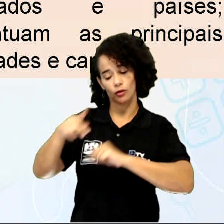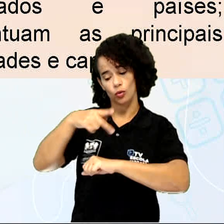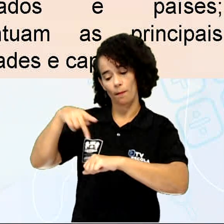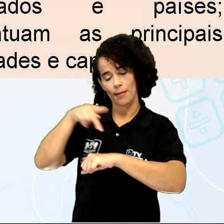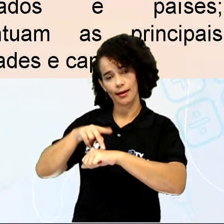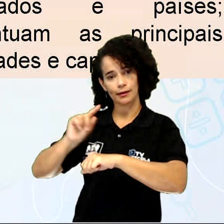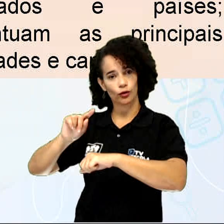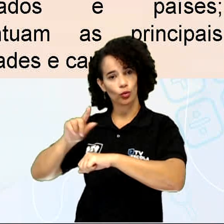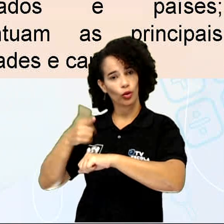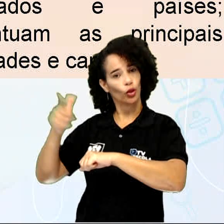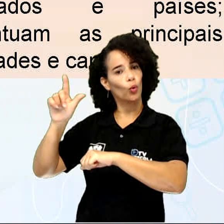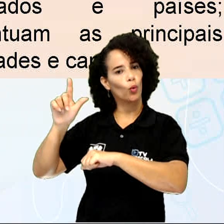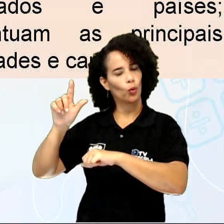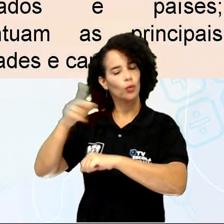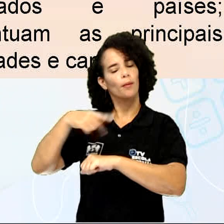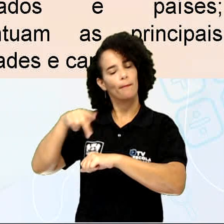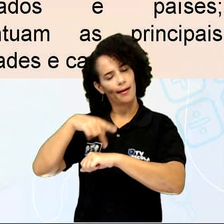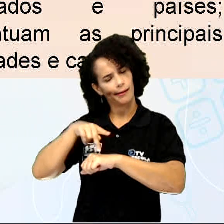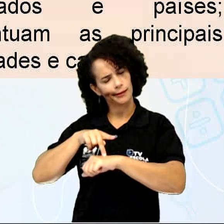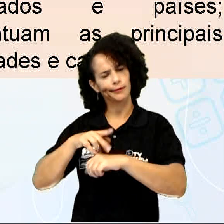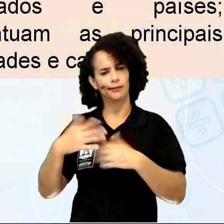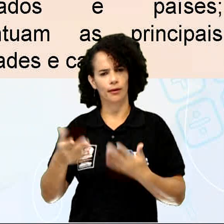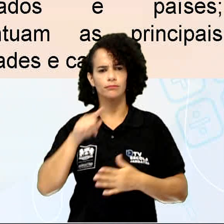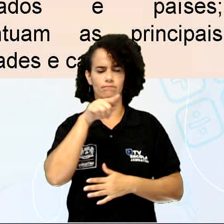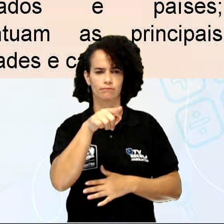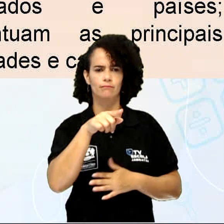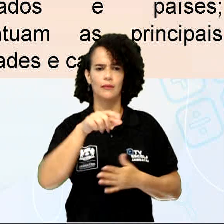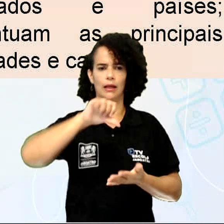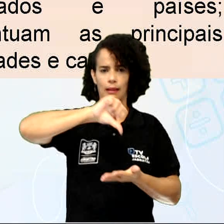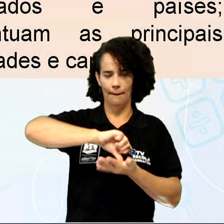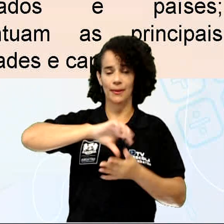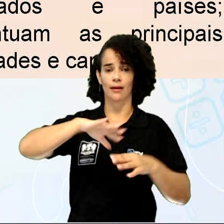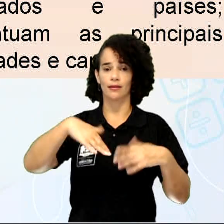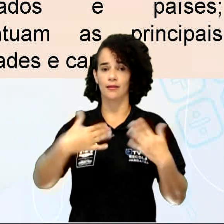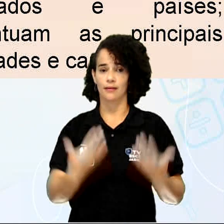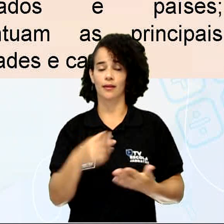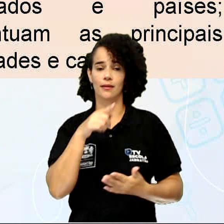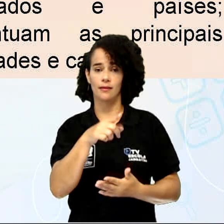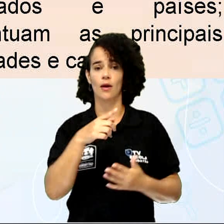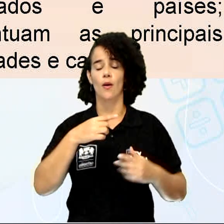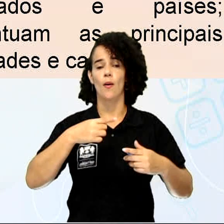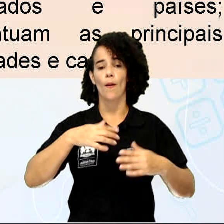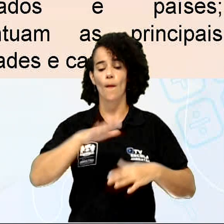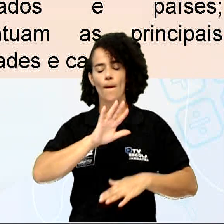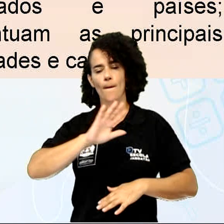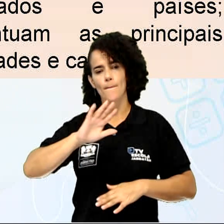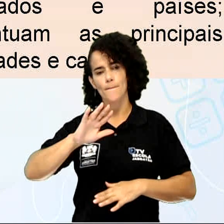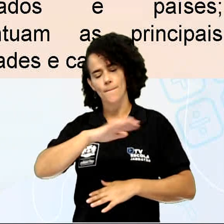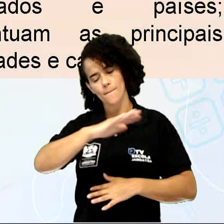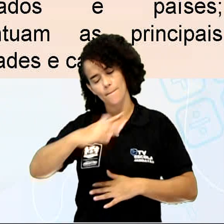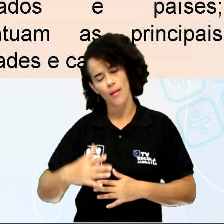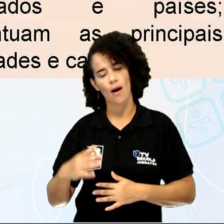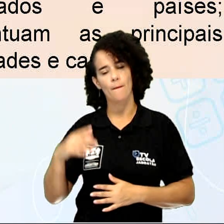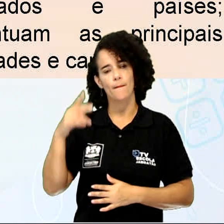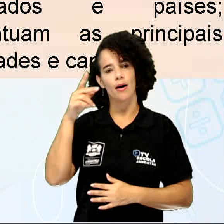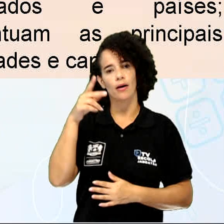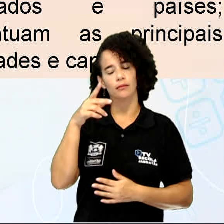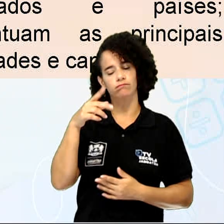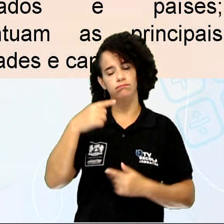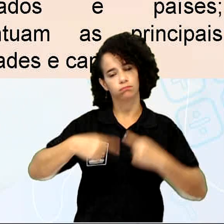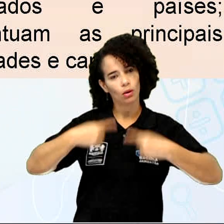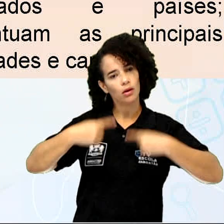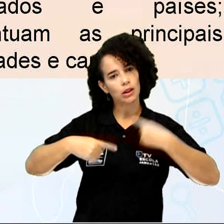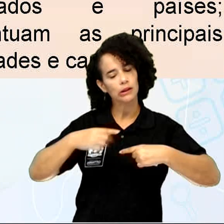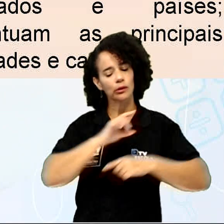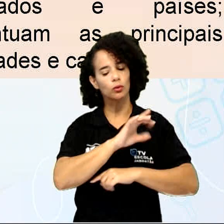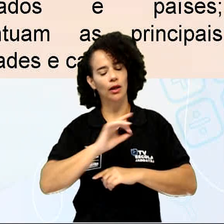suas capitais. Então, esse é o mapa político. Esse mapa que você está vendo aí na tela é o mapa do Brasil. Cada corzinha dessa.